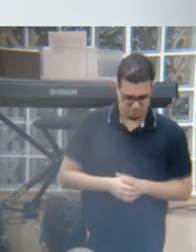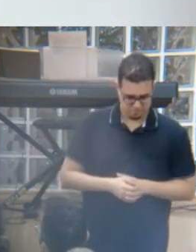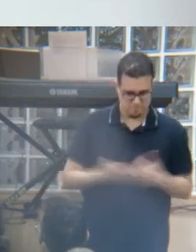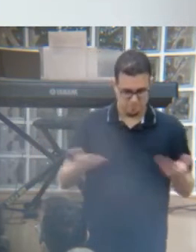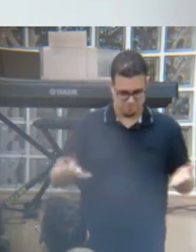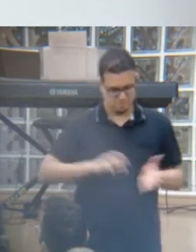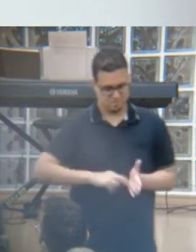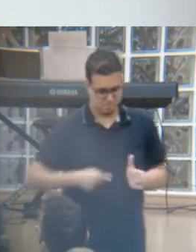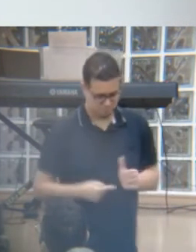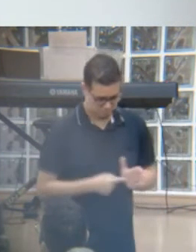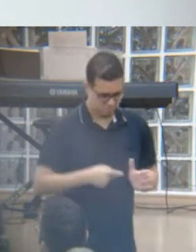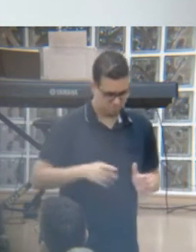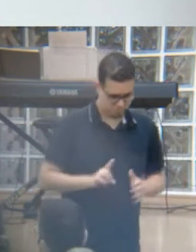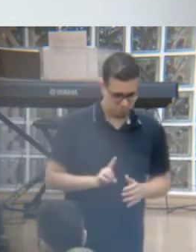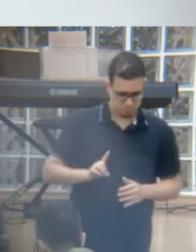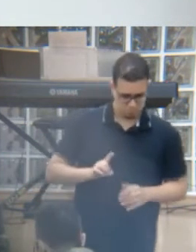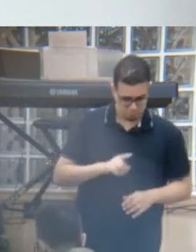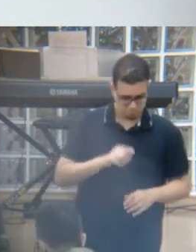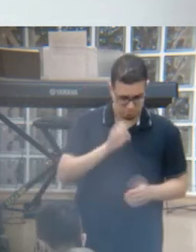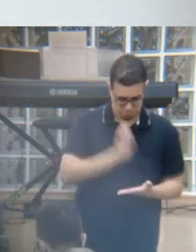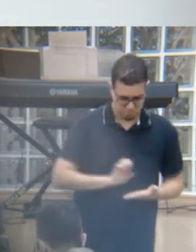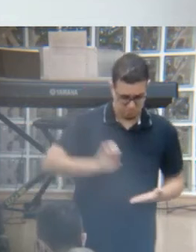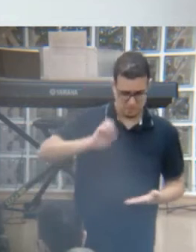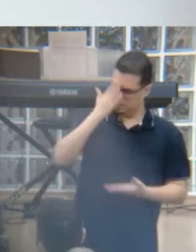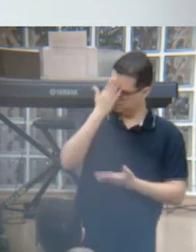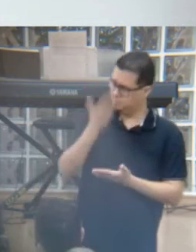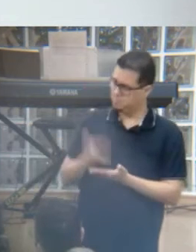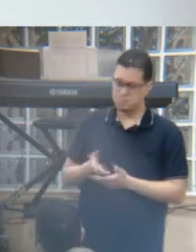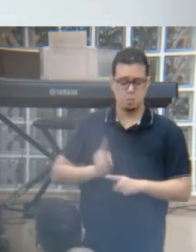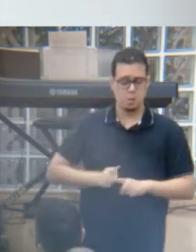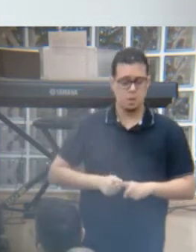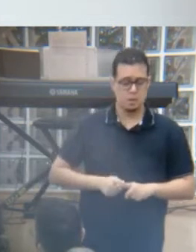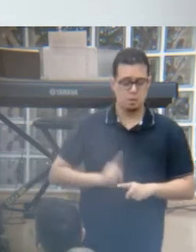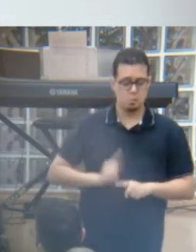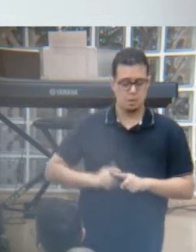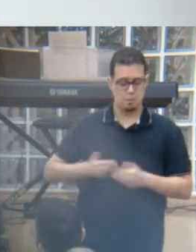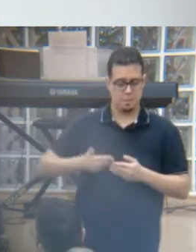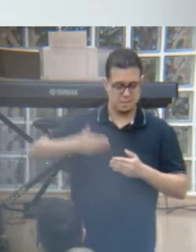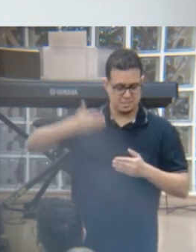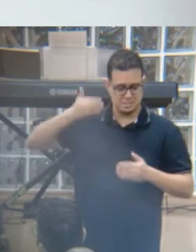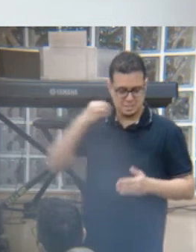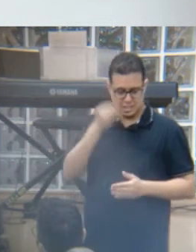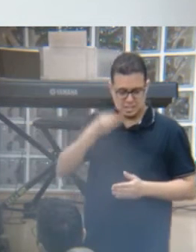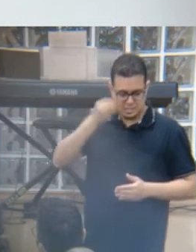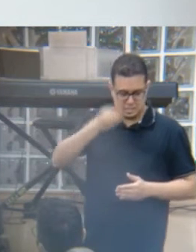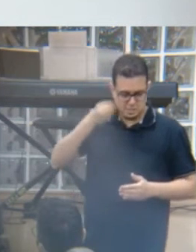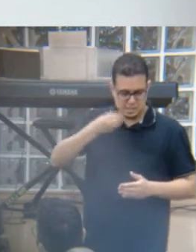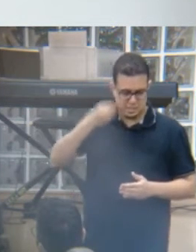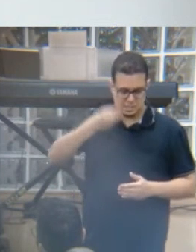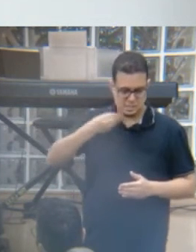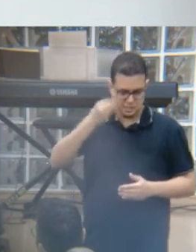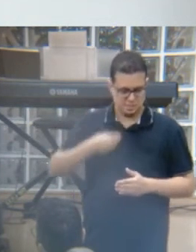que tem experiência com Deus. É a mesma confiança que o leva mais tarde ao